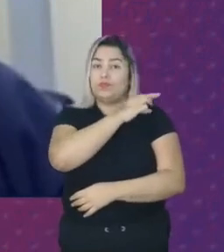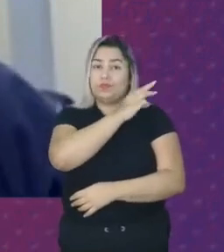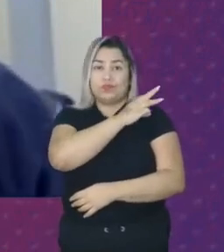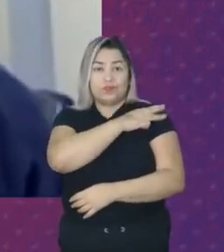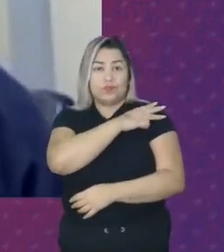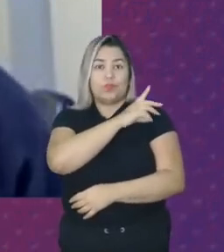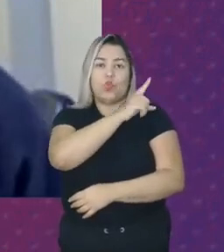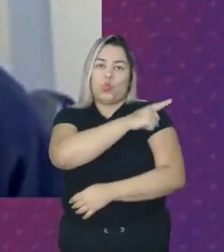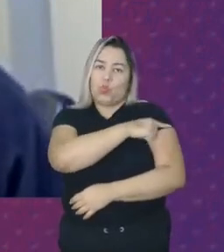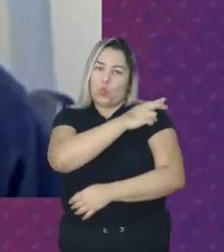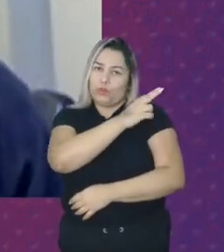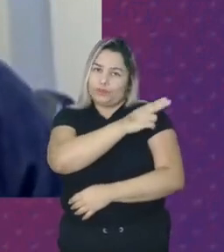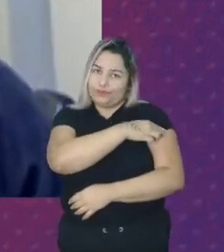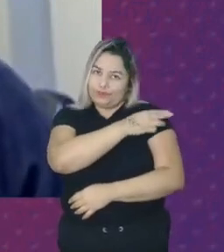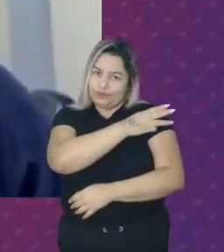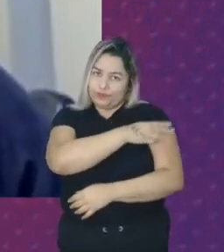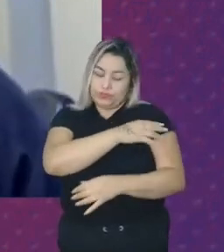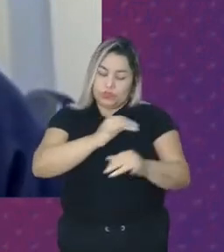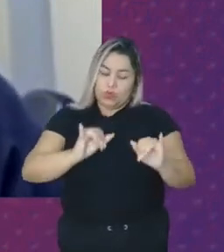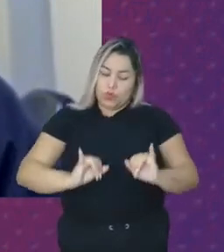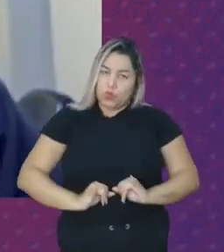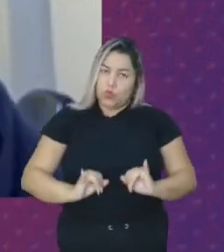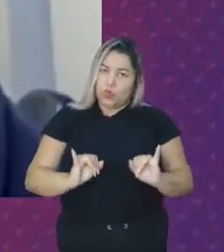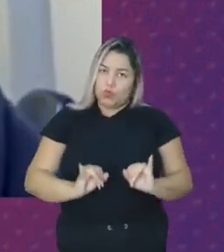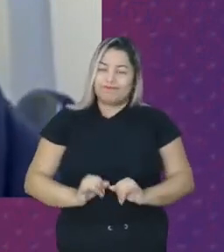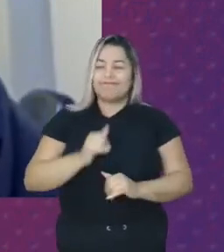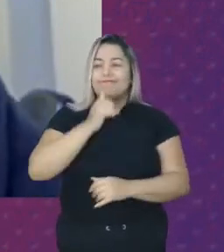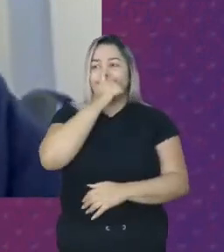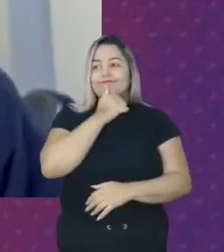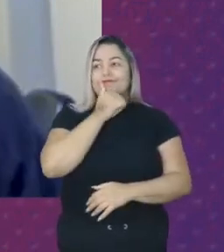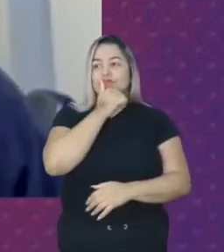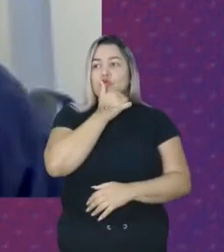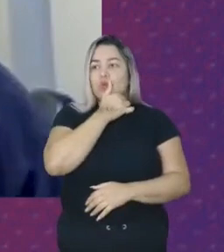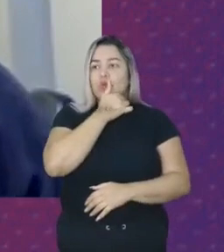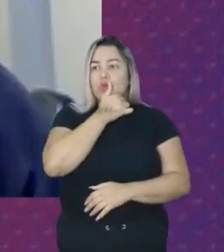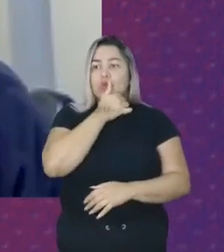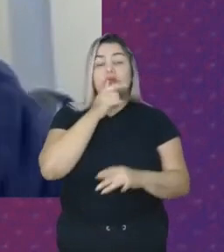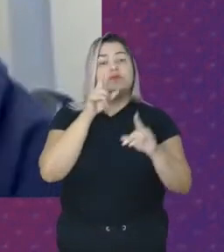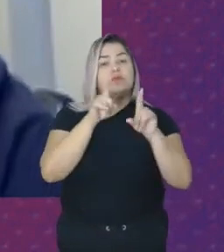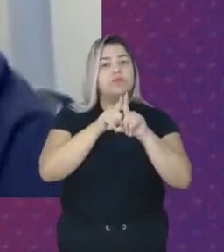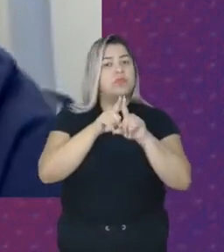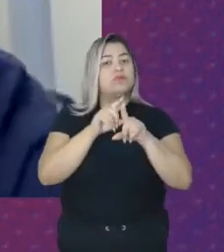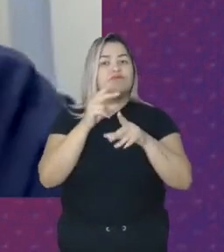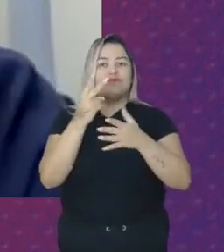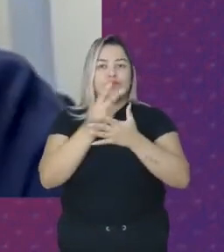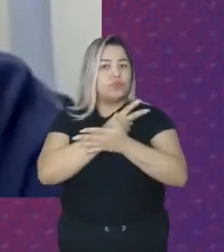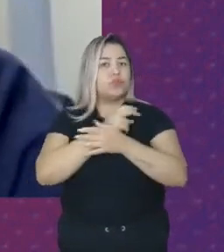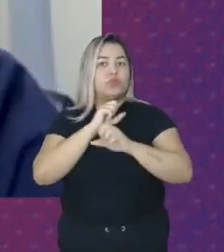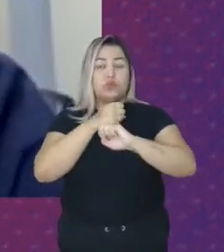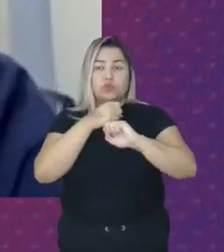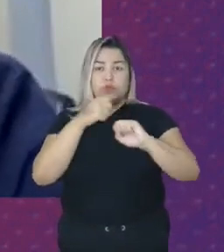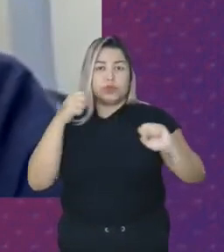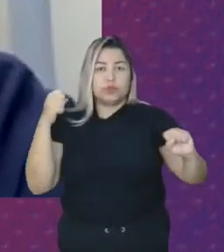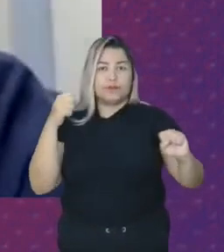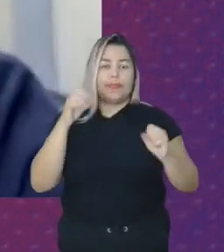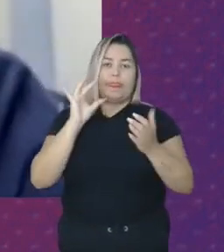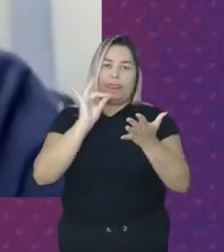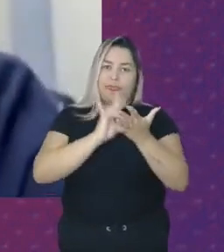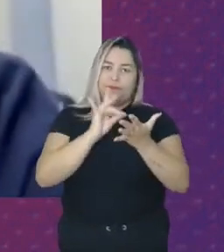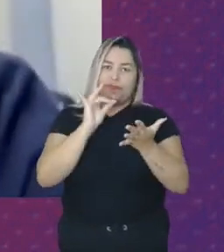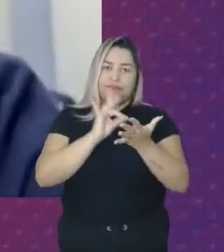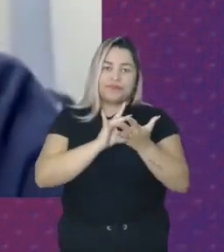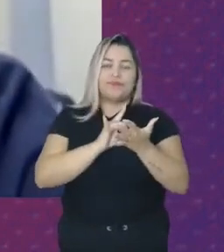médio, nós sofremos aí um retrocesso muito grande. Na